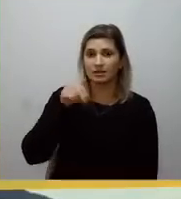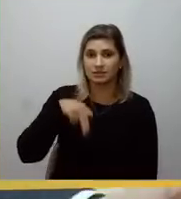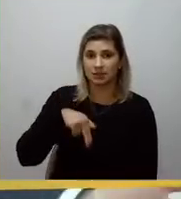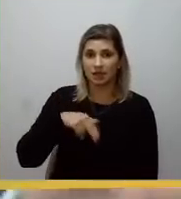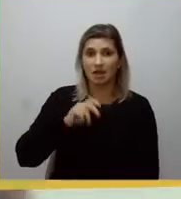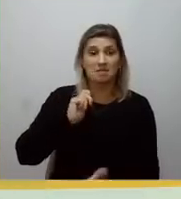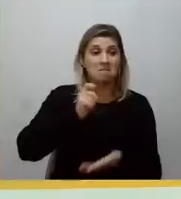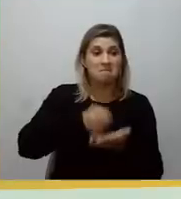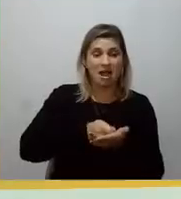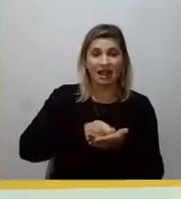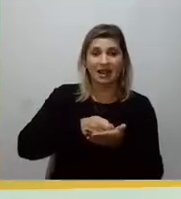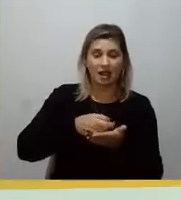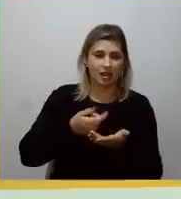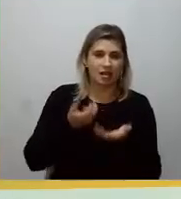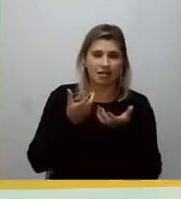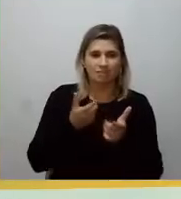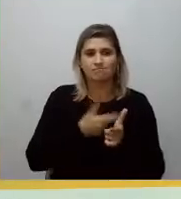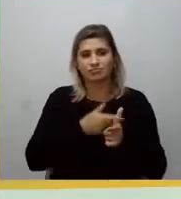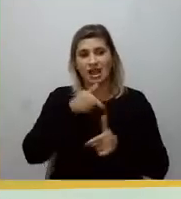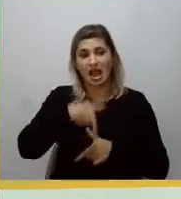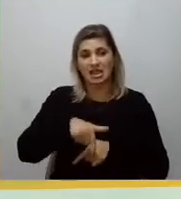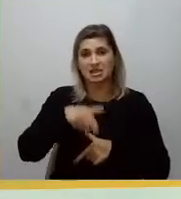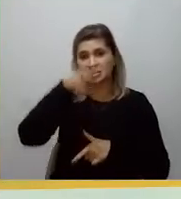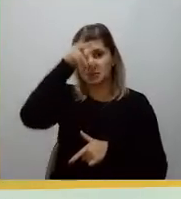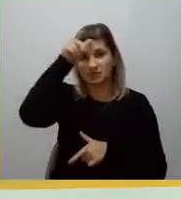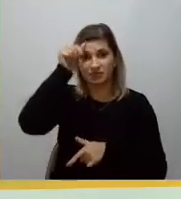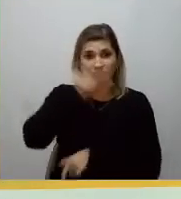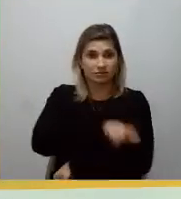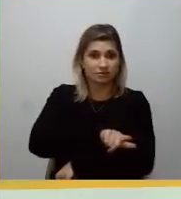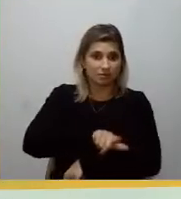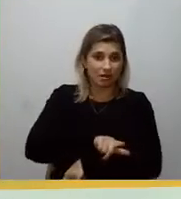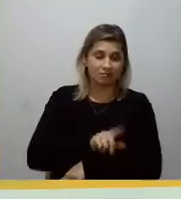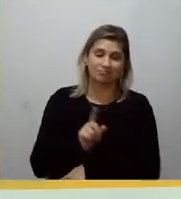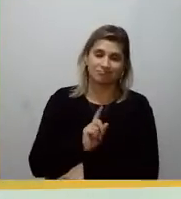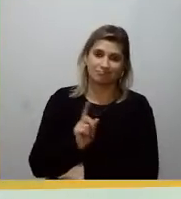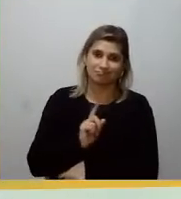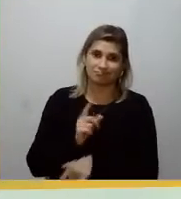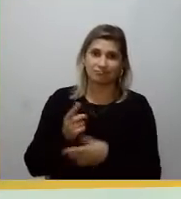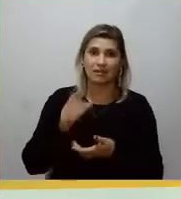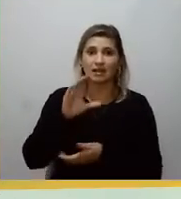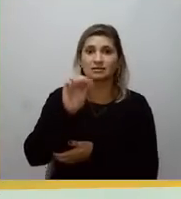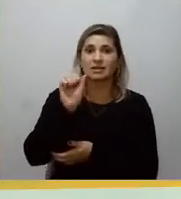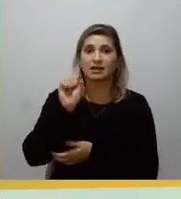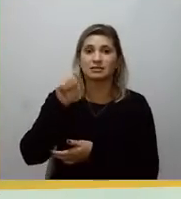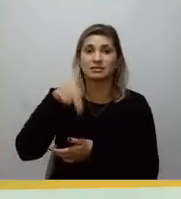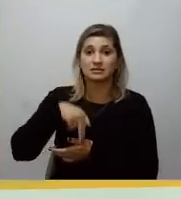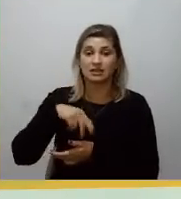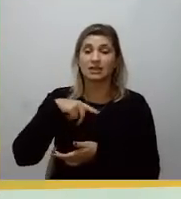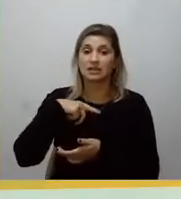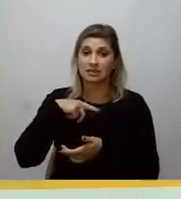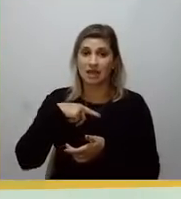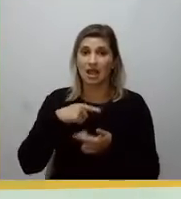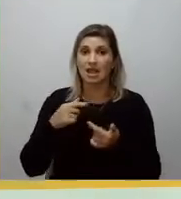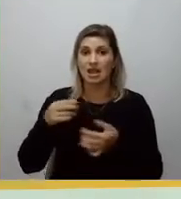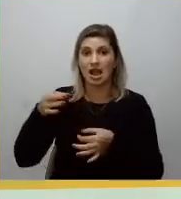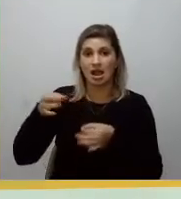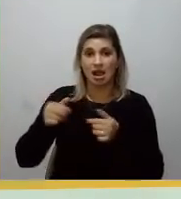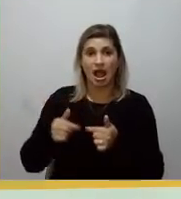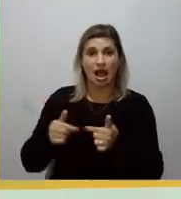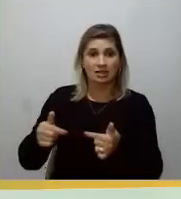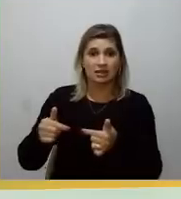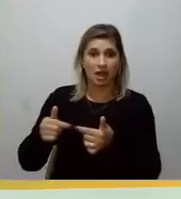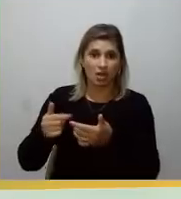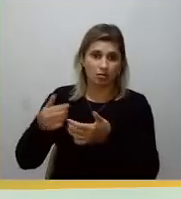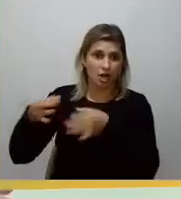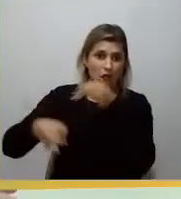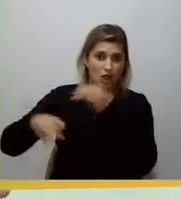outras 100 prefeituras que saíram. O que a Casam tem uma ação na Justiça, e eu acho que isso é uma coisa que vai ser discutida,